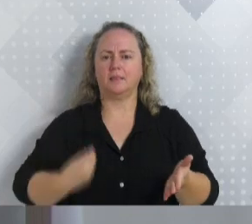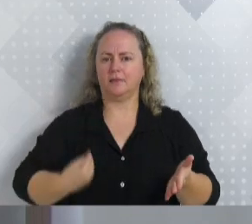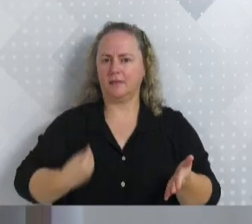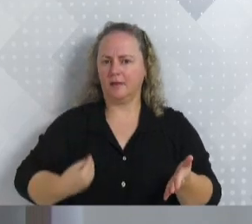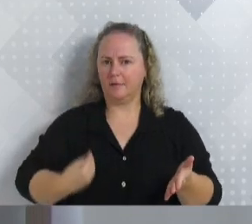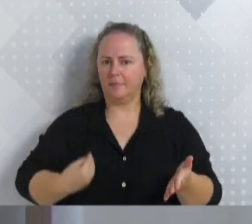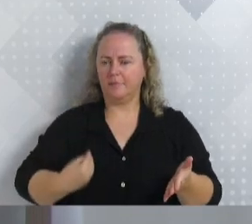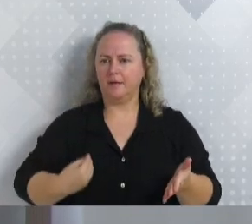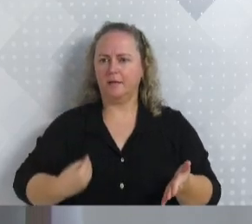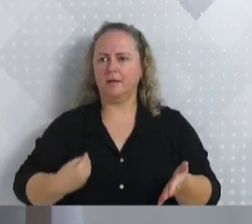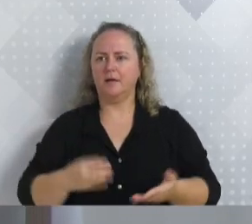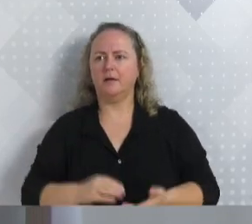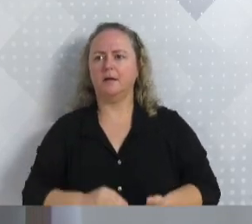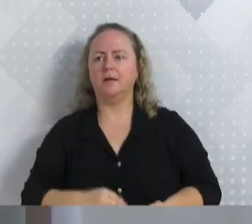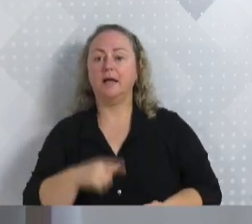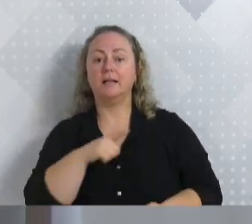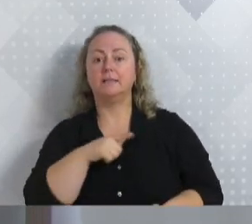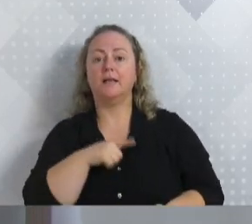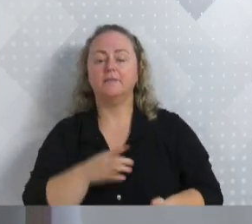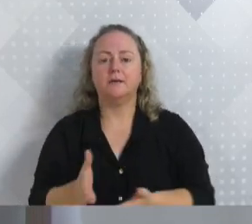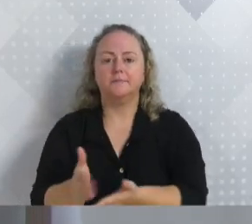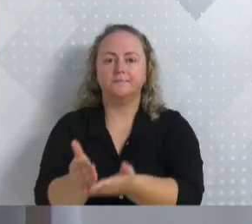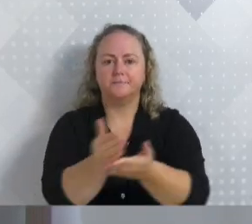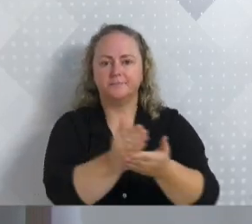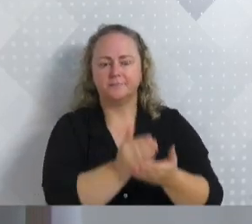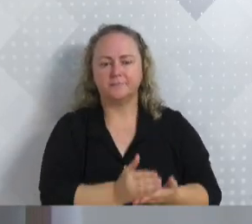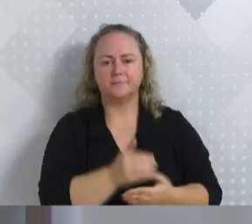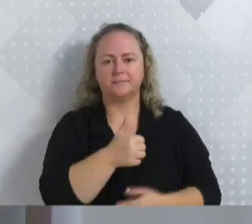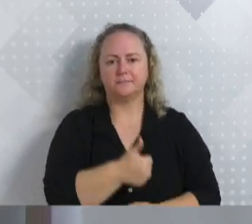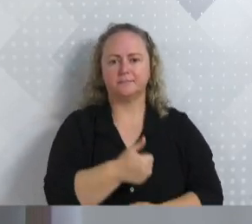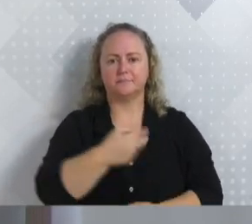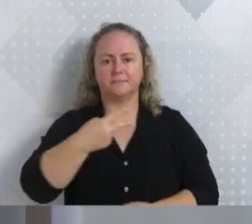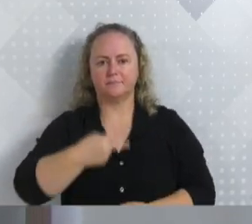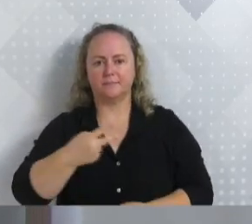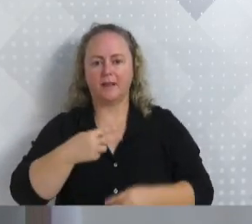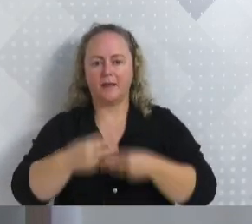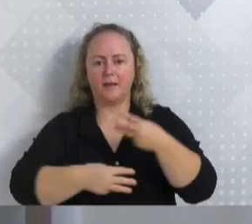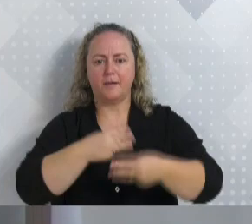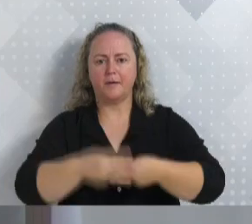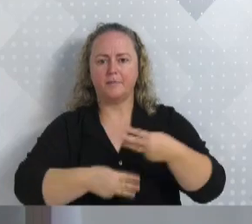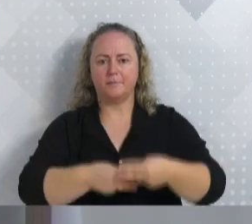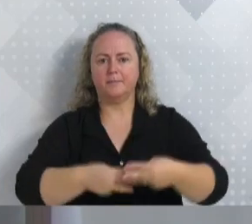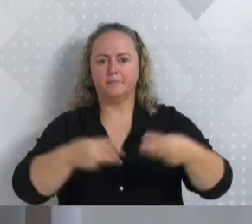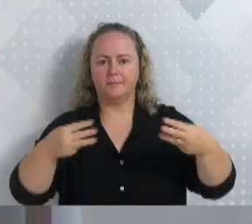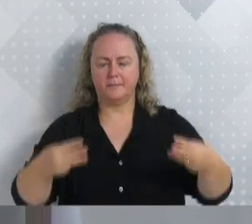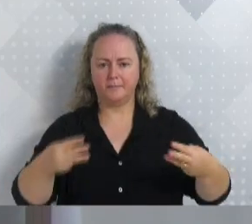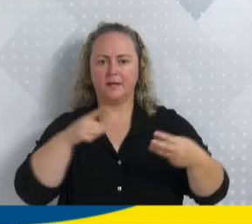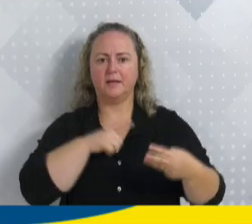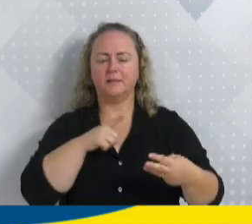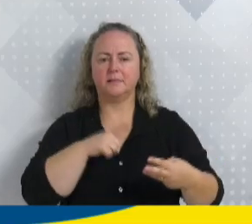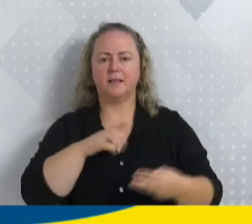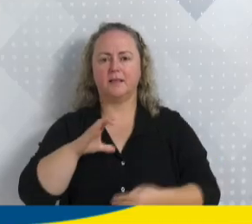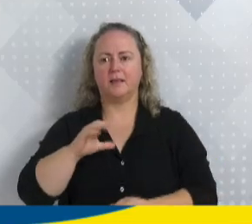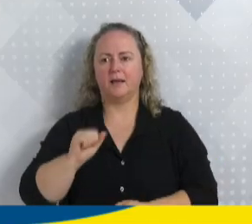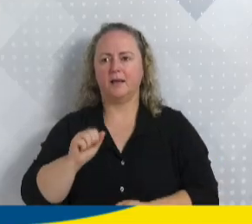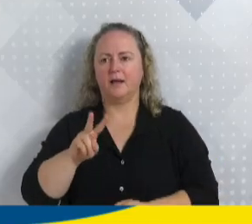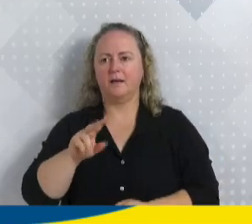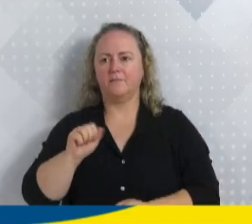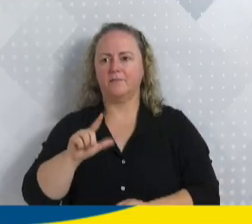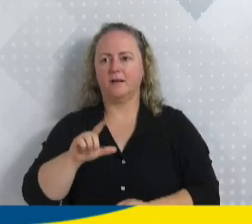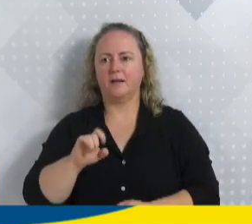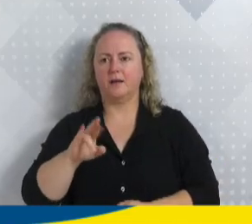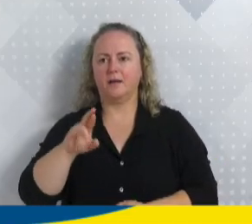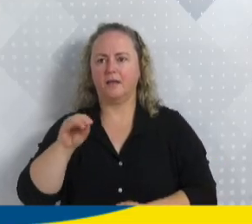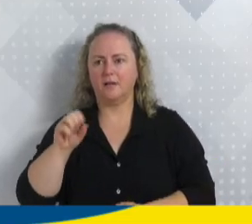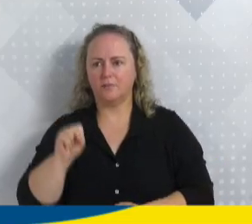entrega da arrecadação feita pela 12ª Macarronada do Bem, que é organizada pela Associação Beneficente Cavaleiros da Luz, talvez alguns senhores